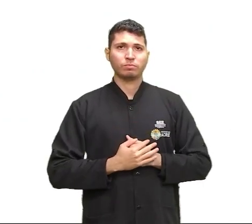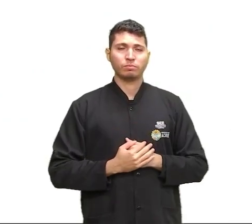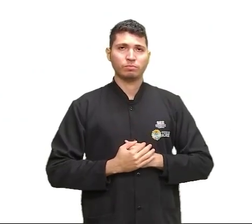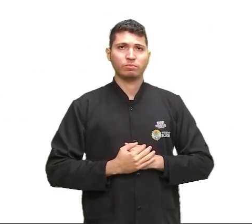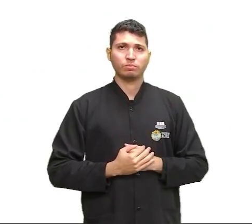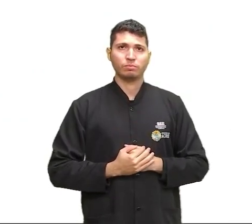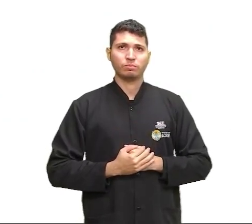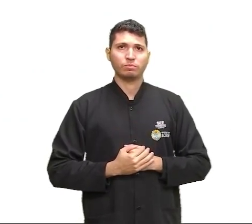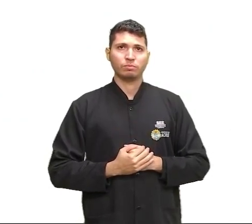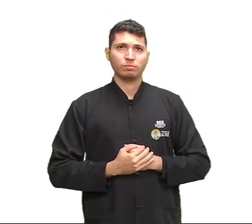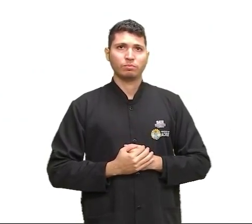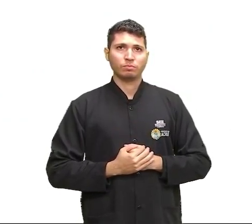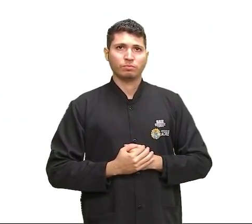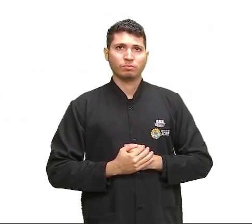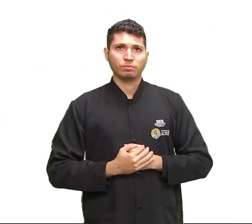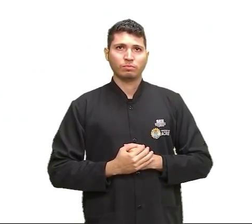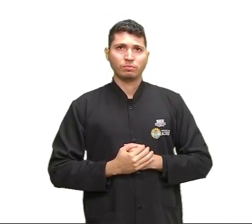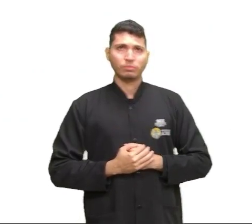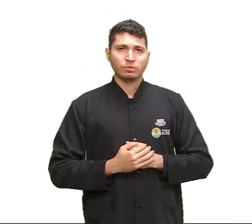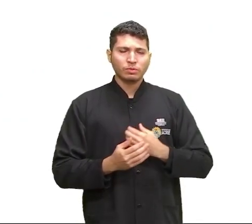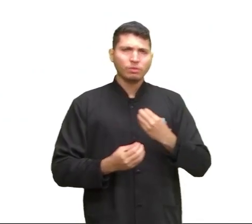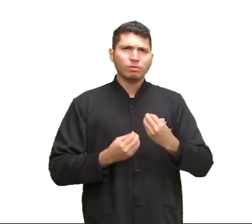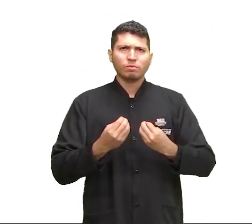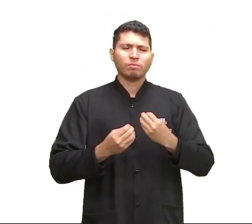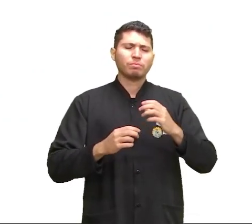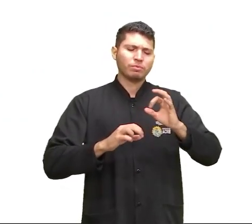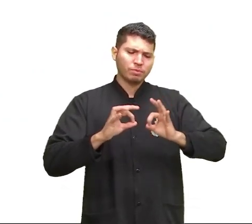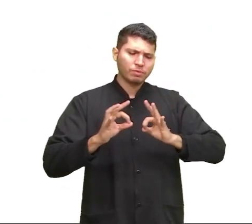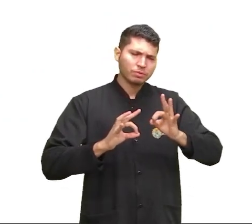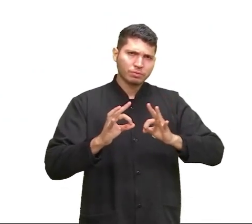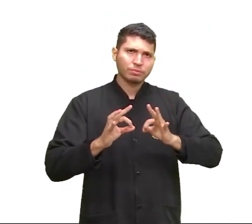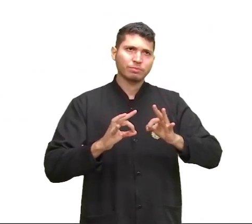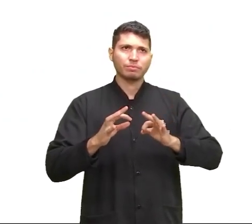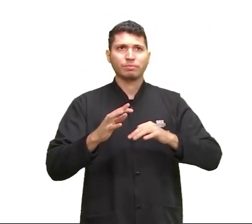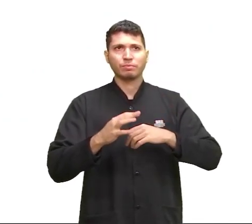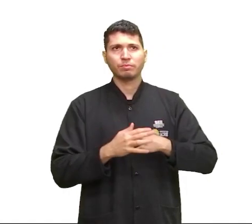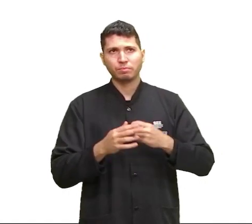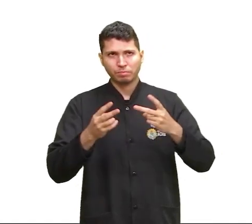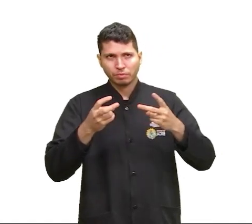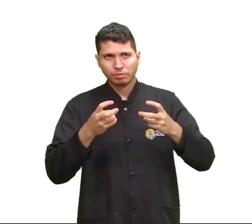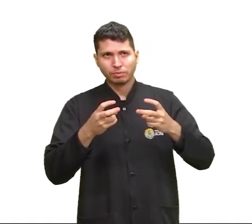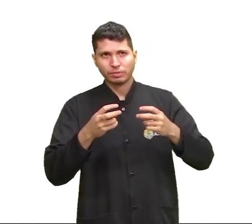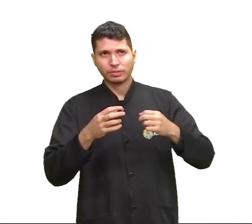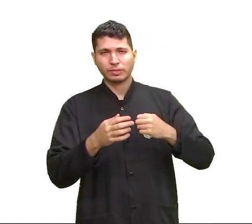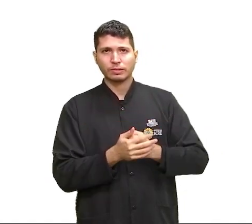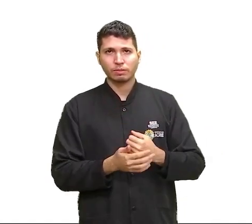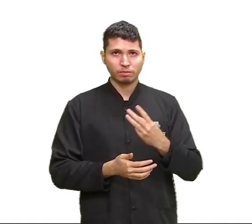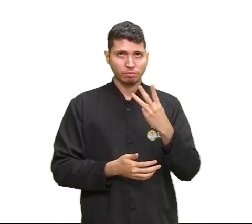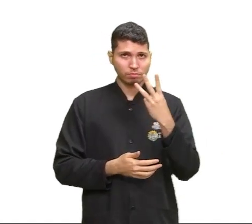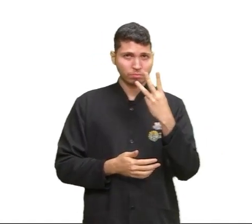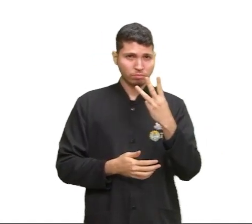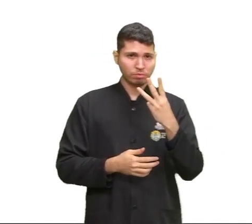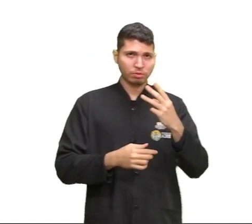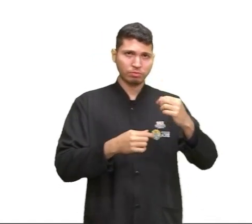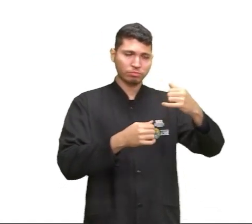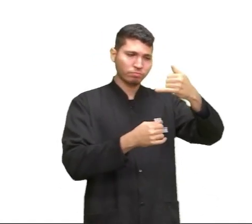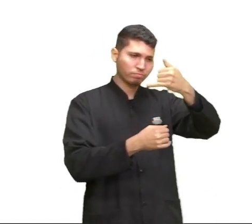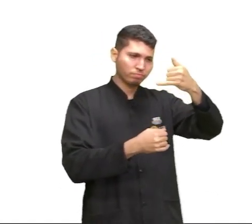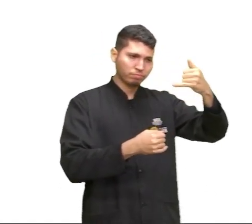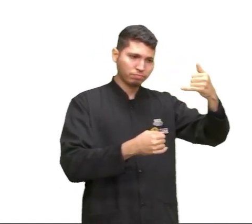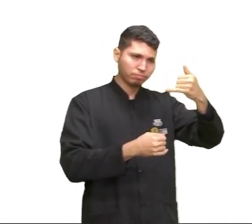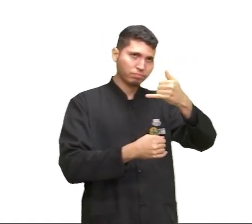Agora, a gente tem que ver como ela vai se dividir. Percebam que aqui a gente tem 3 resistências diferentes.